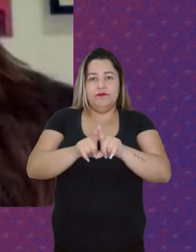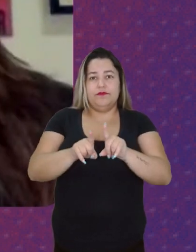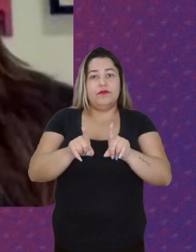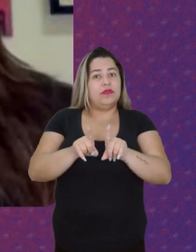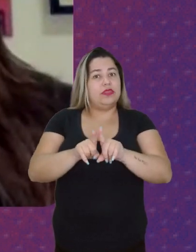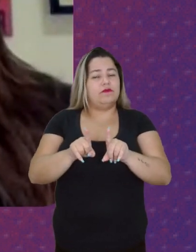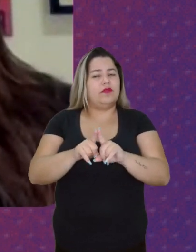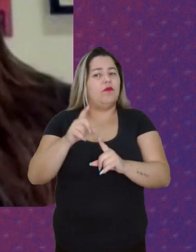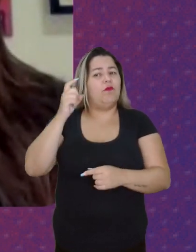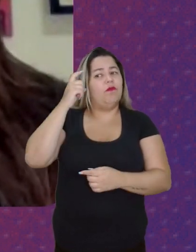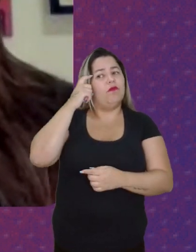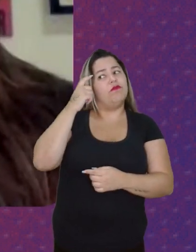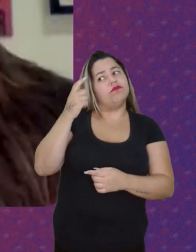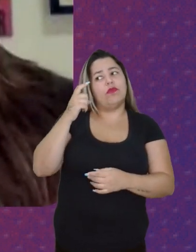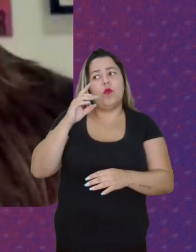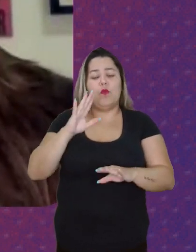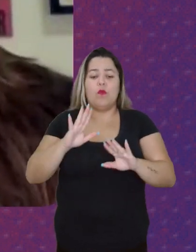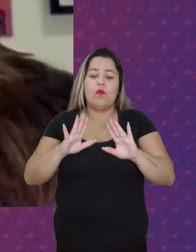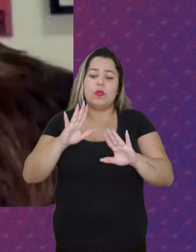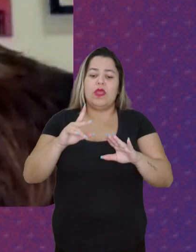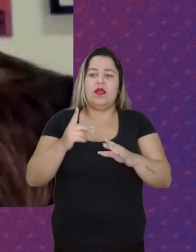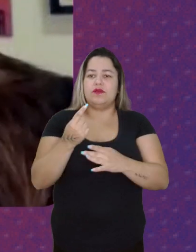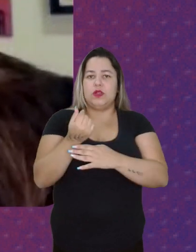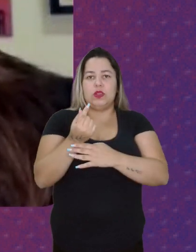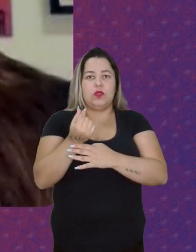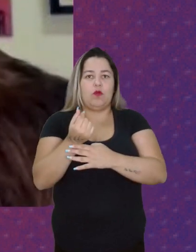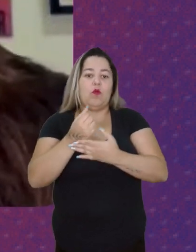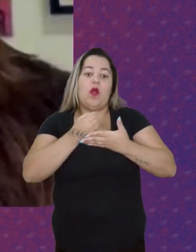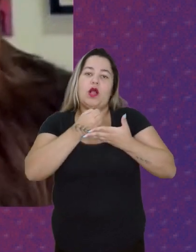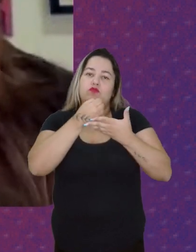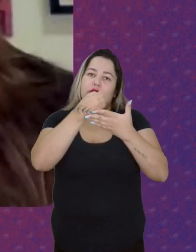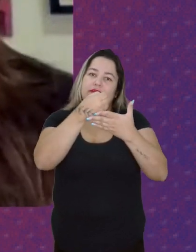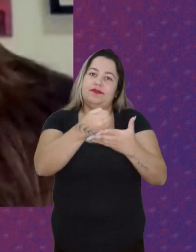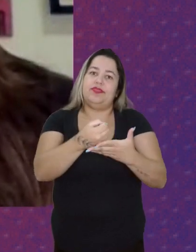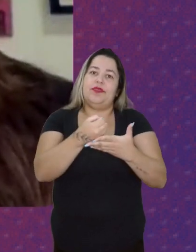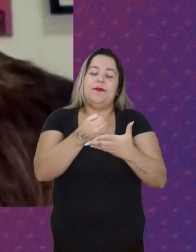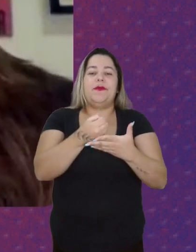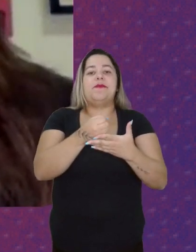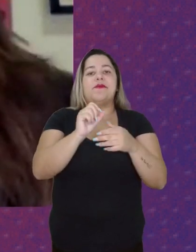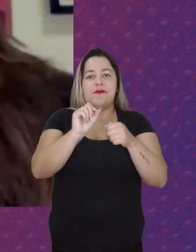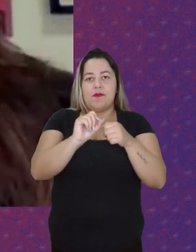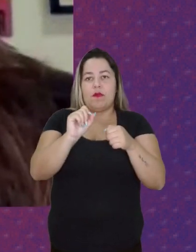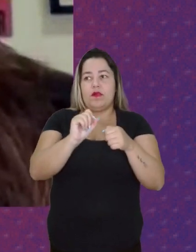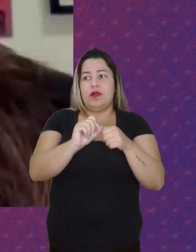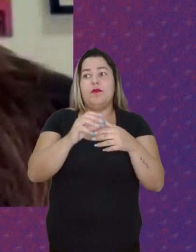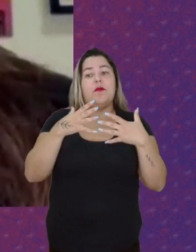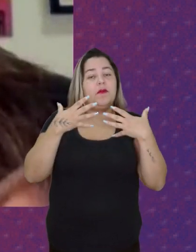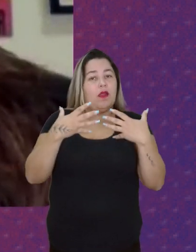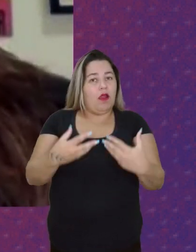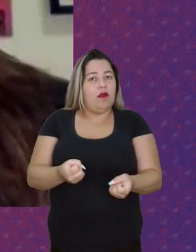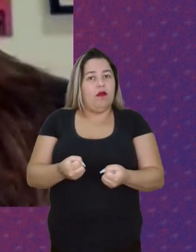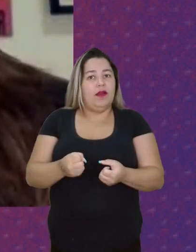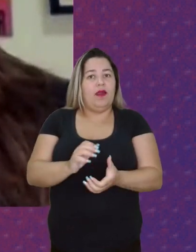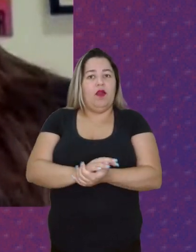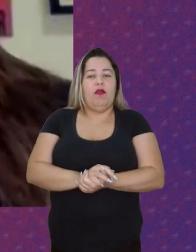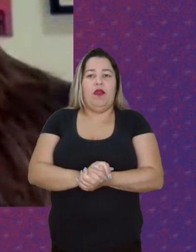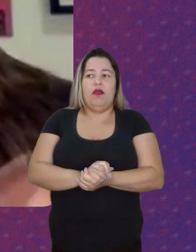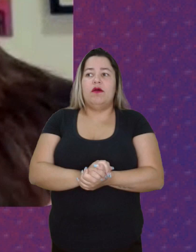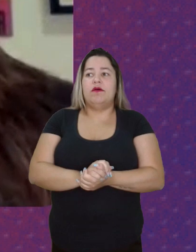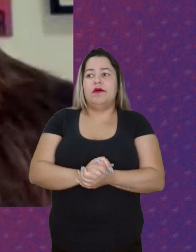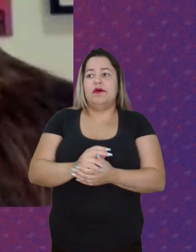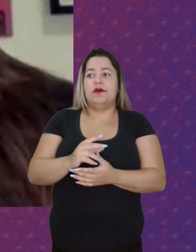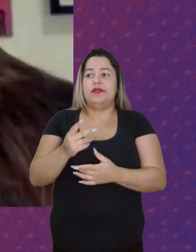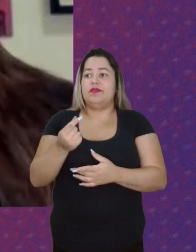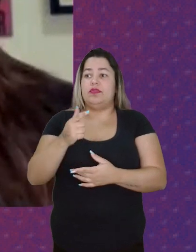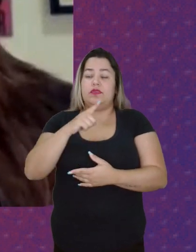ideia do que está sendo cobrado também. Então, quem faz a doação, a pessoa física que faz a doação e que vai receber, né, o seu recibo por isso